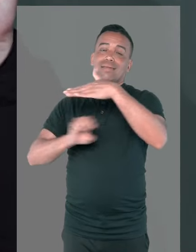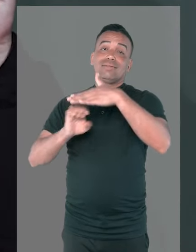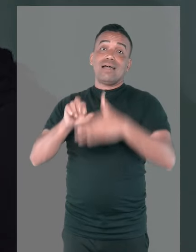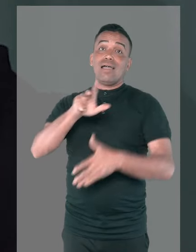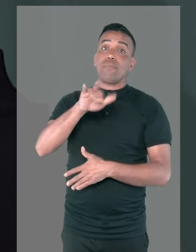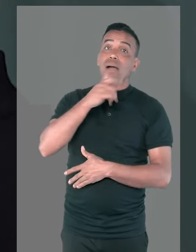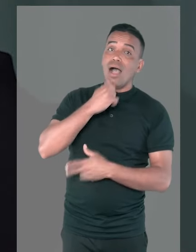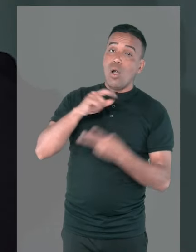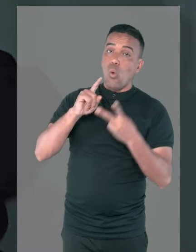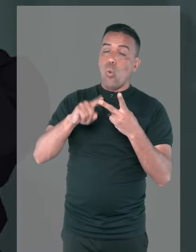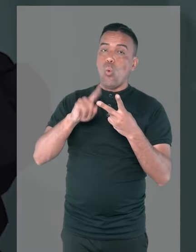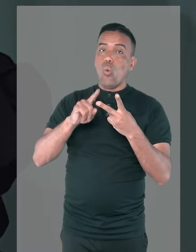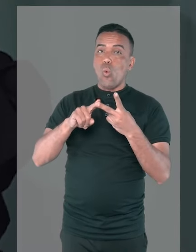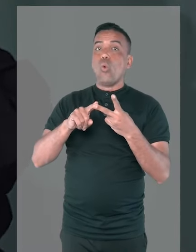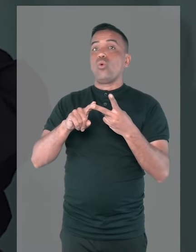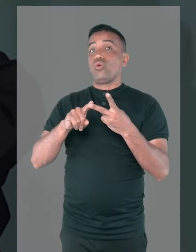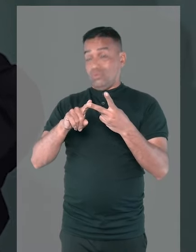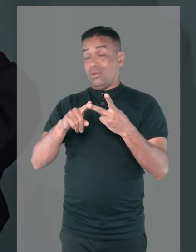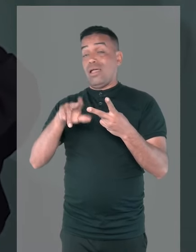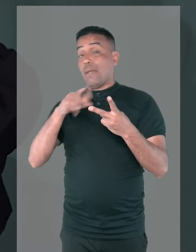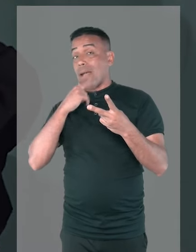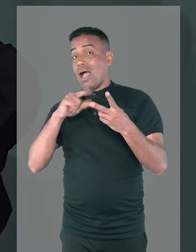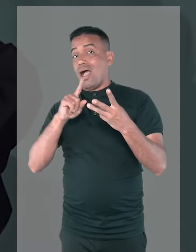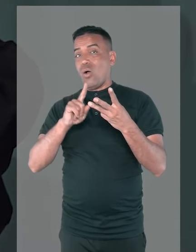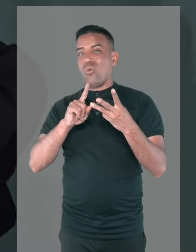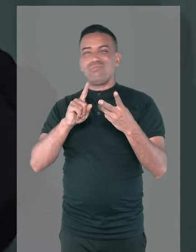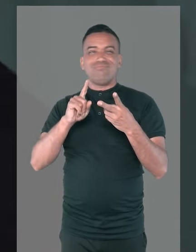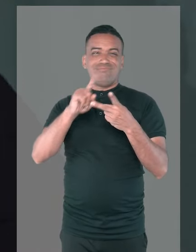irmão patrão número 1, irmão patrão número 2.